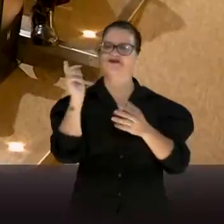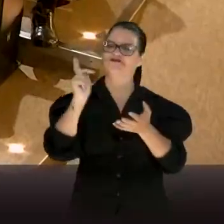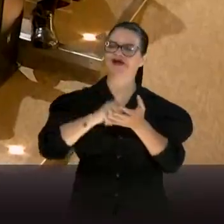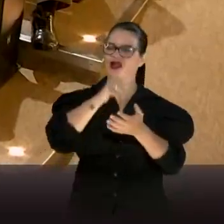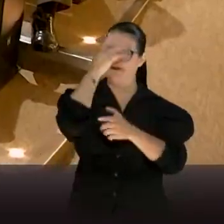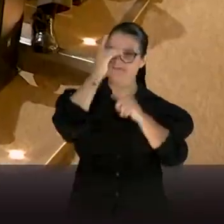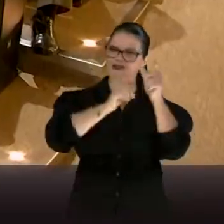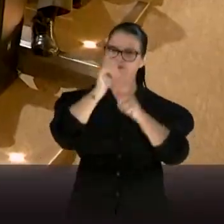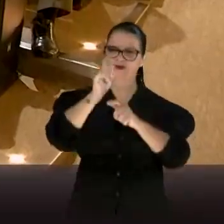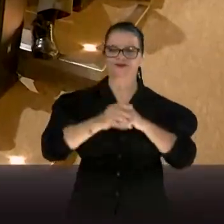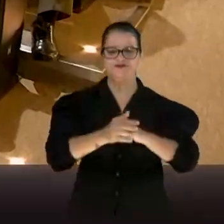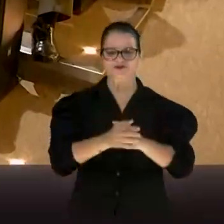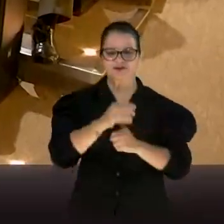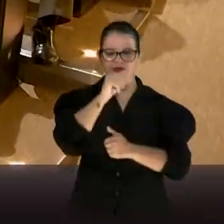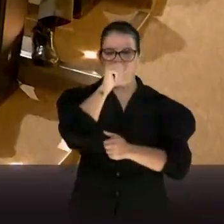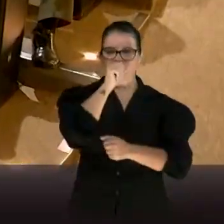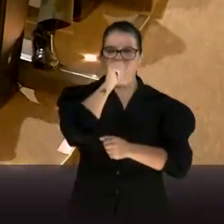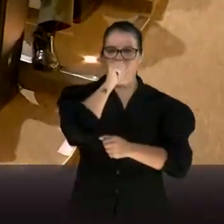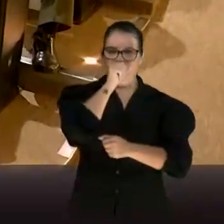pessoal.